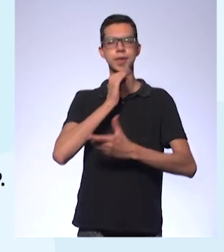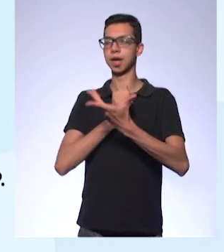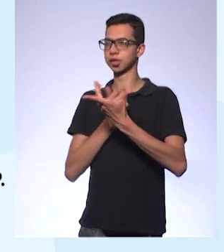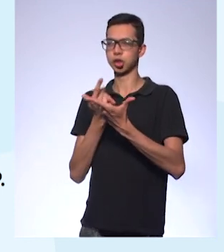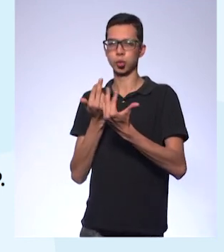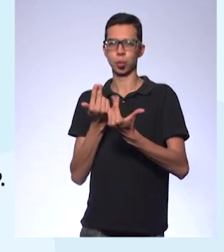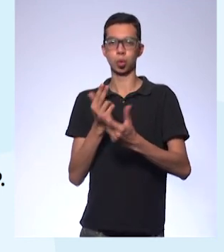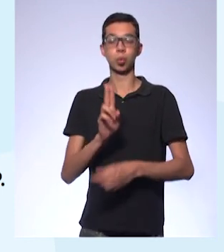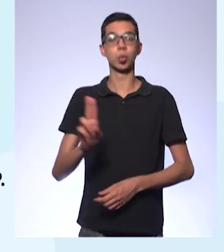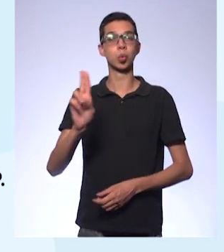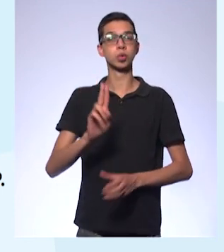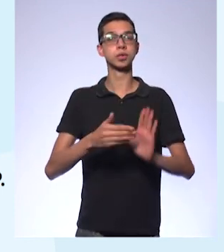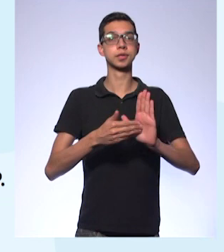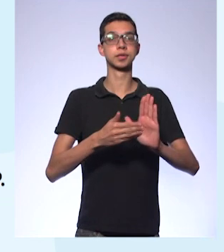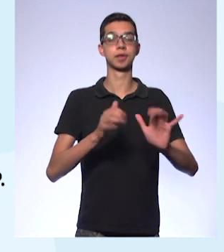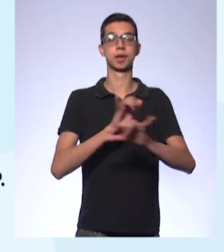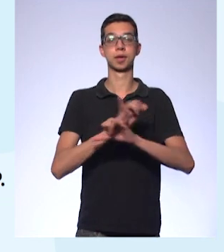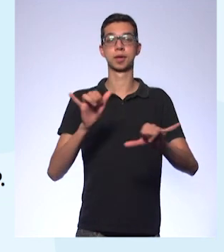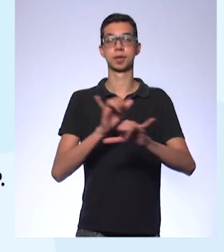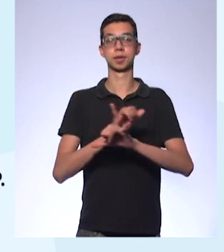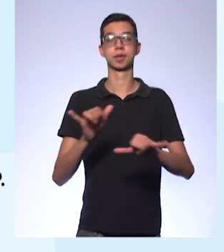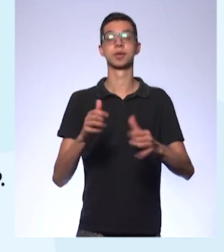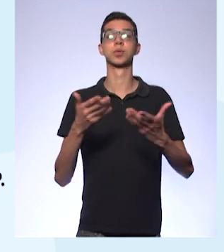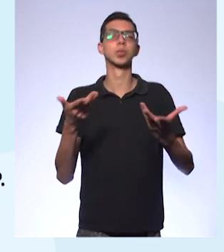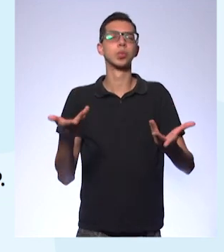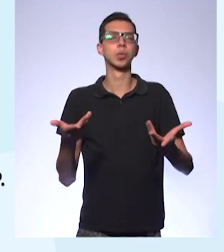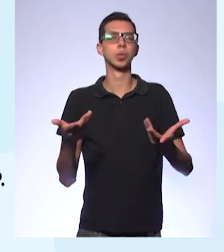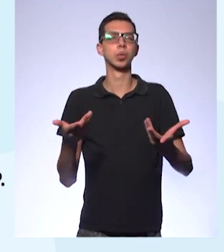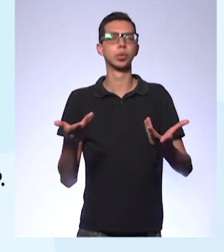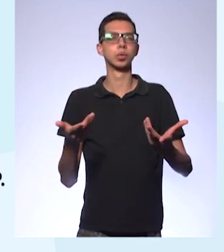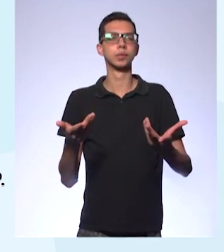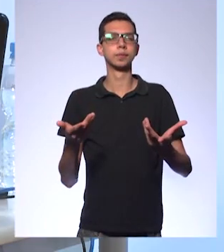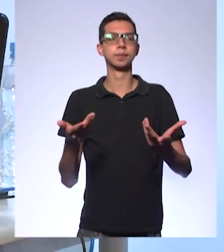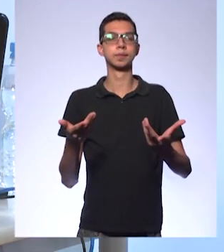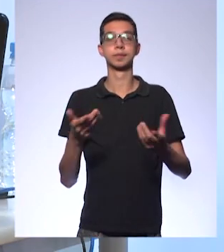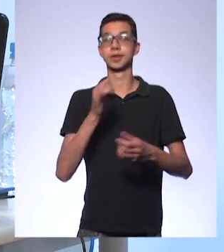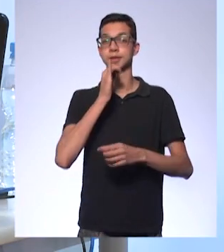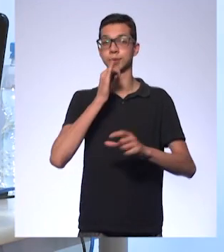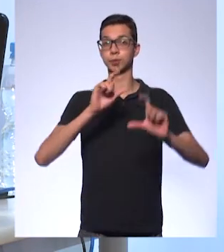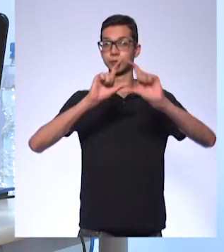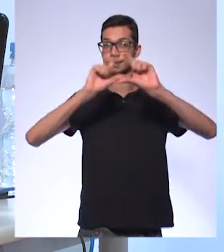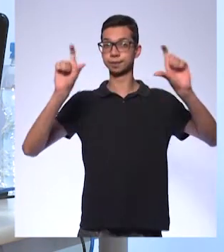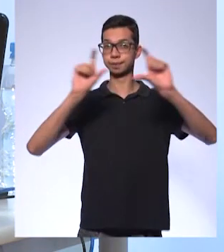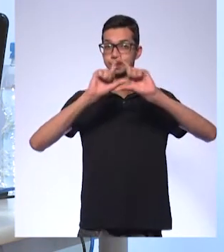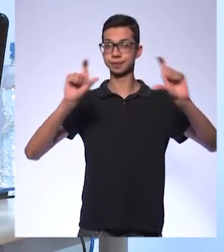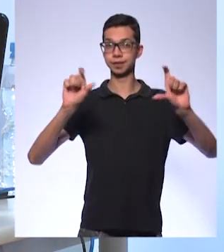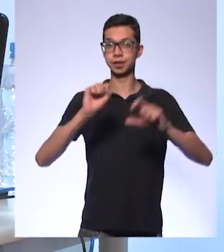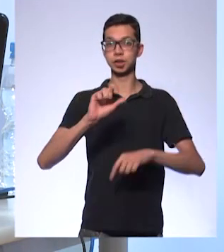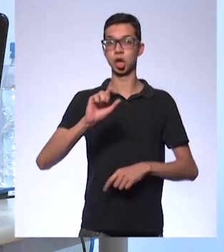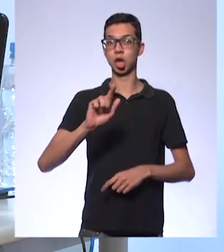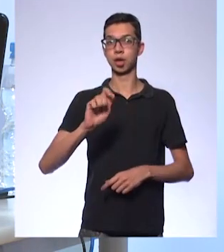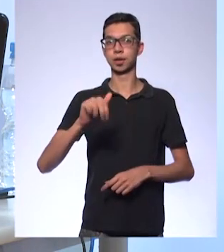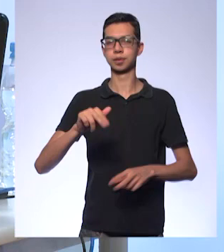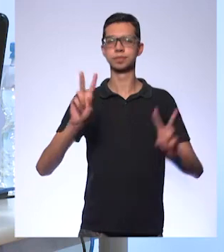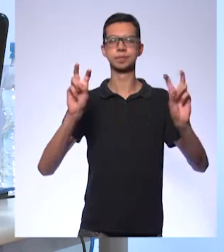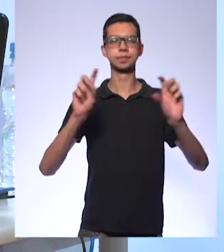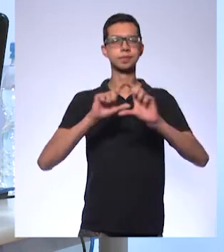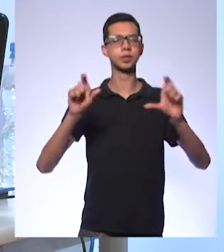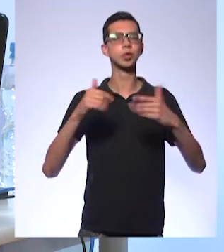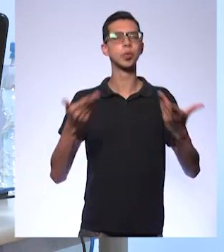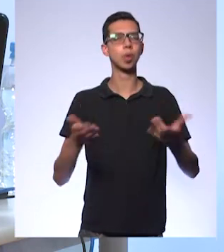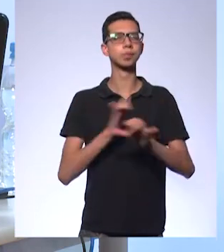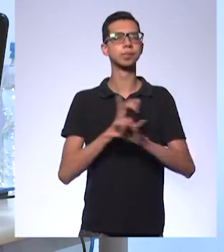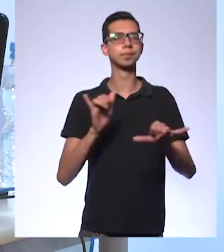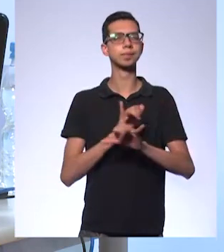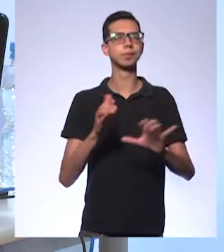numa campanha, qual seria um possível slogan? Coloca aí pra gente, eu quero a criatividade, slogan para essa campanha. O que